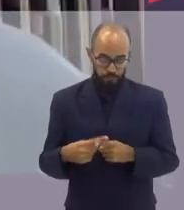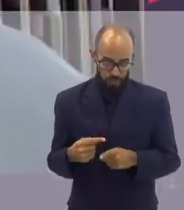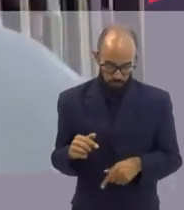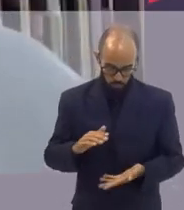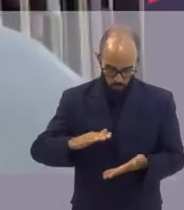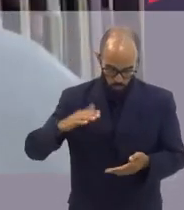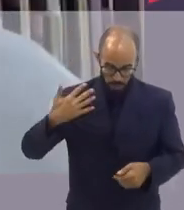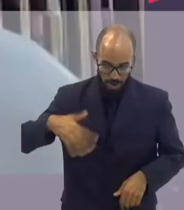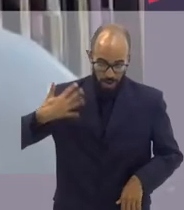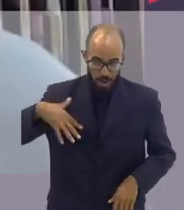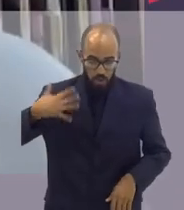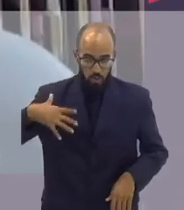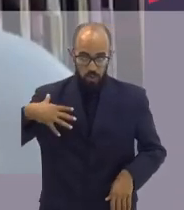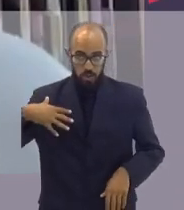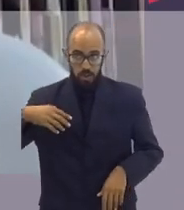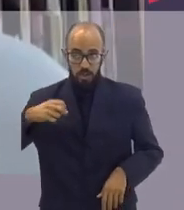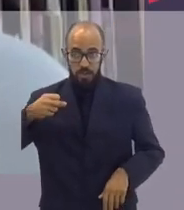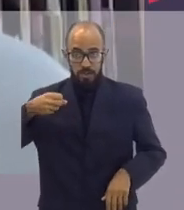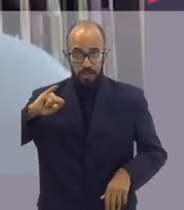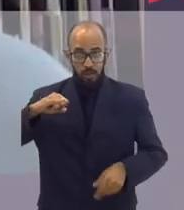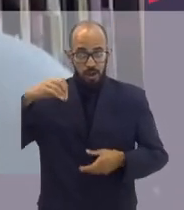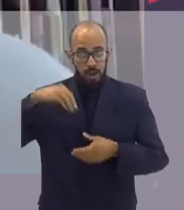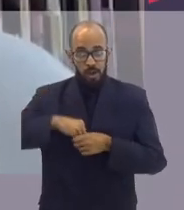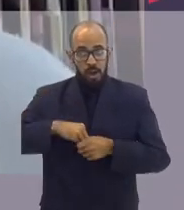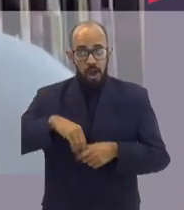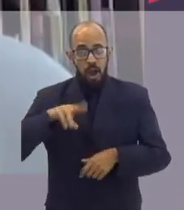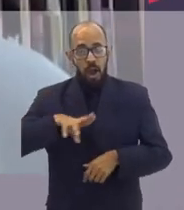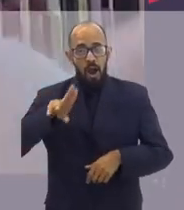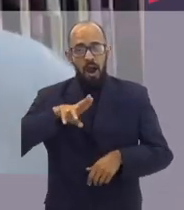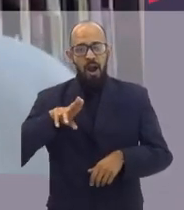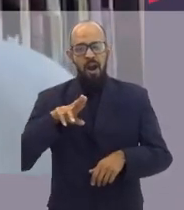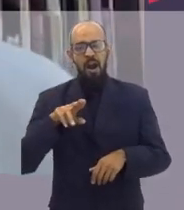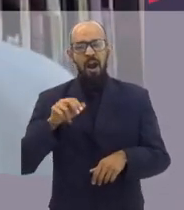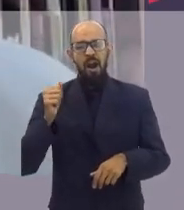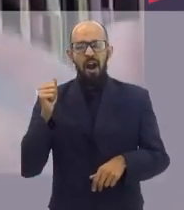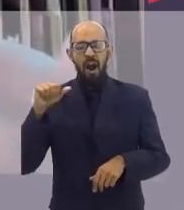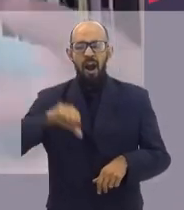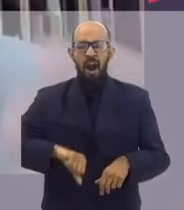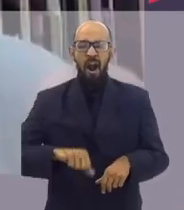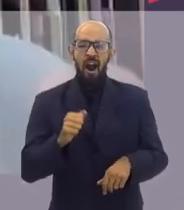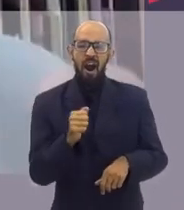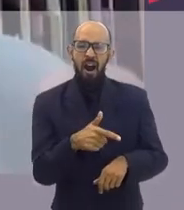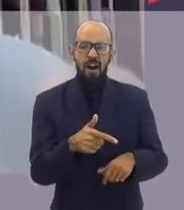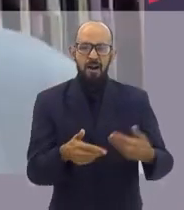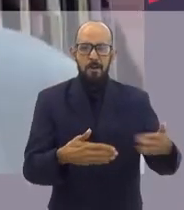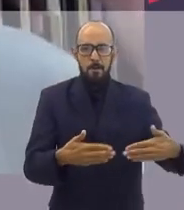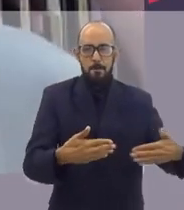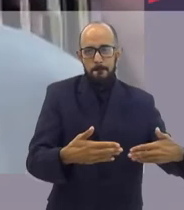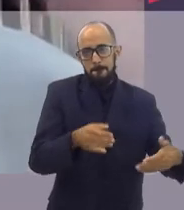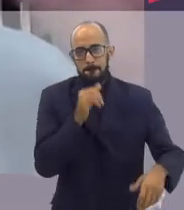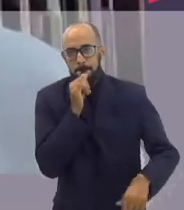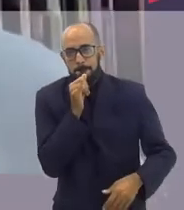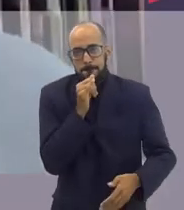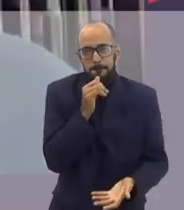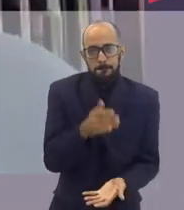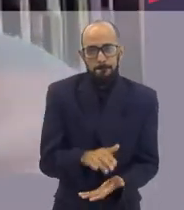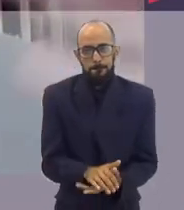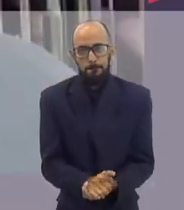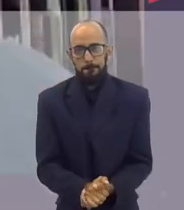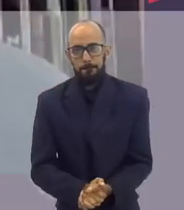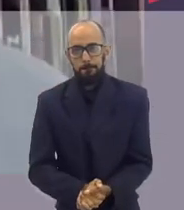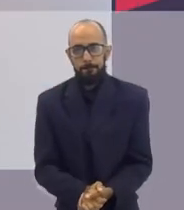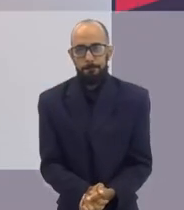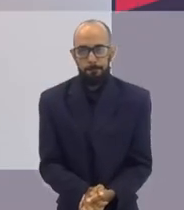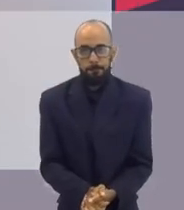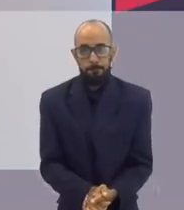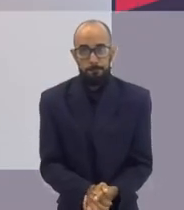um processo muito caro e, se é feito na universidade, então, é muito mais difícil de ter dinheiro que numa indústria, que tem aquela verba separada lá para isso,